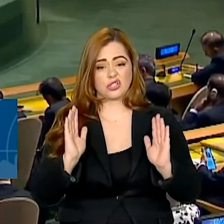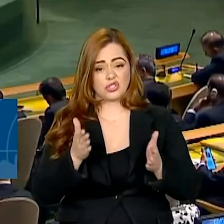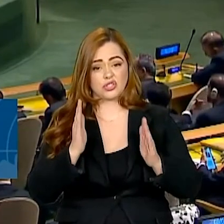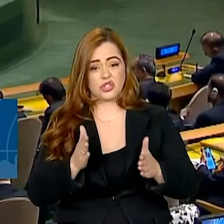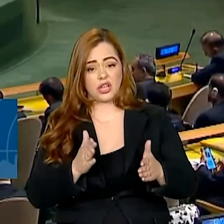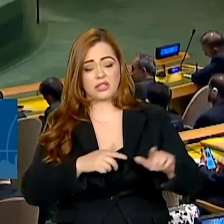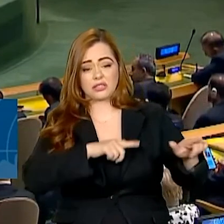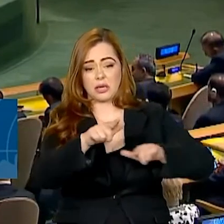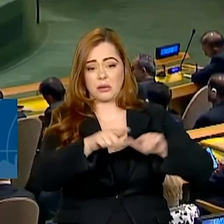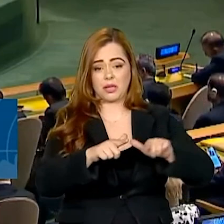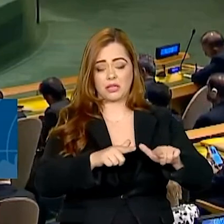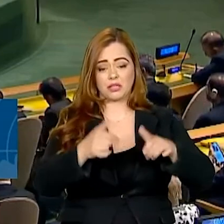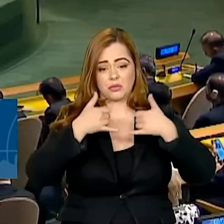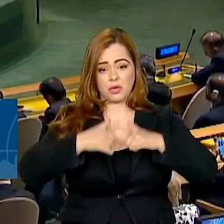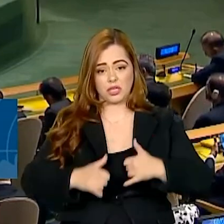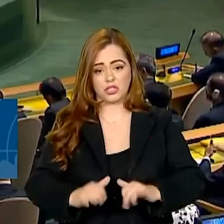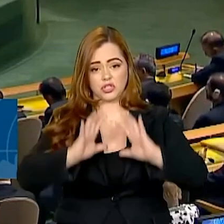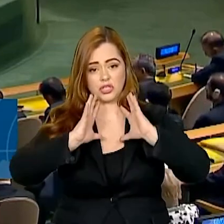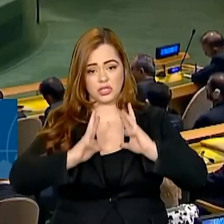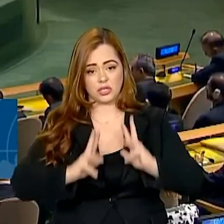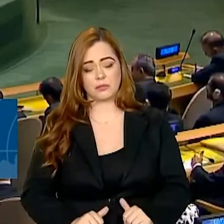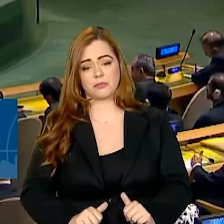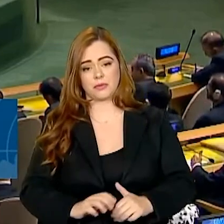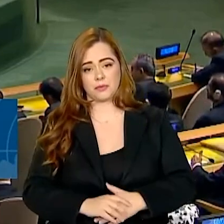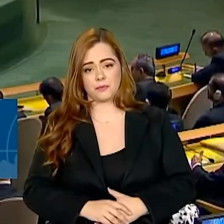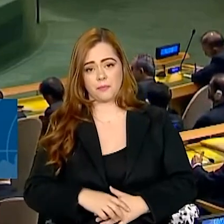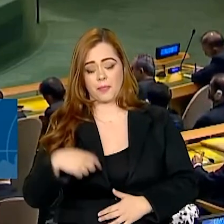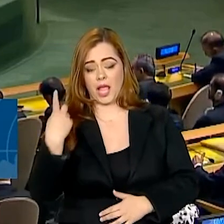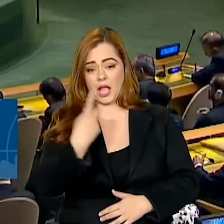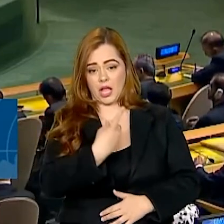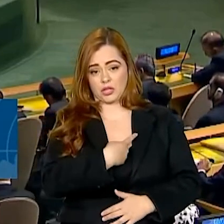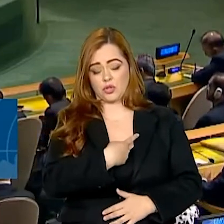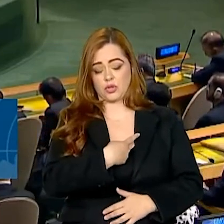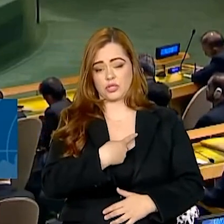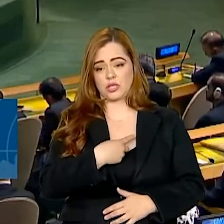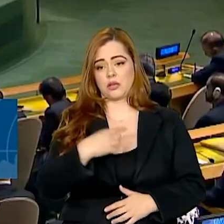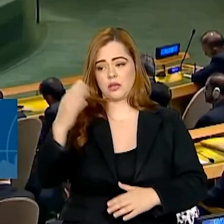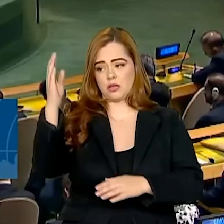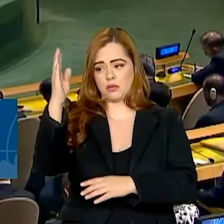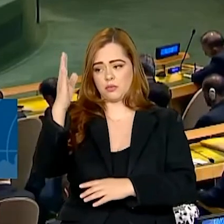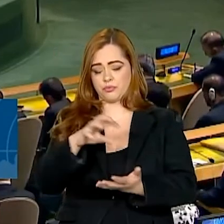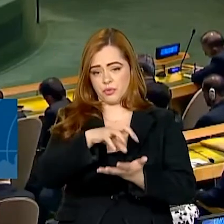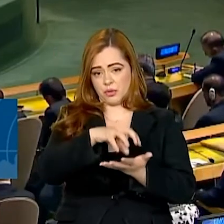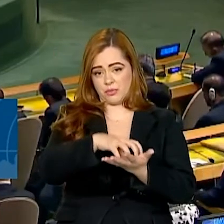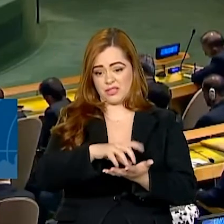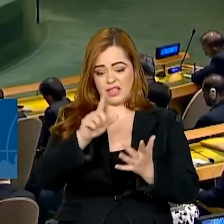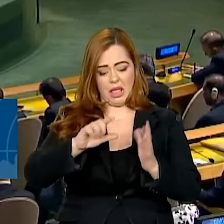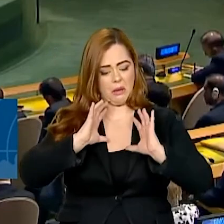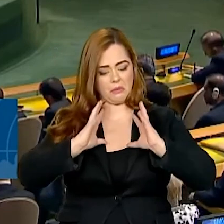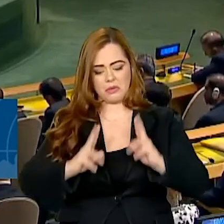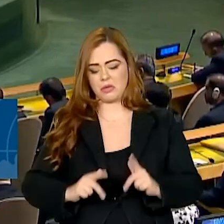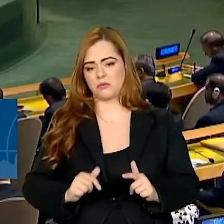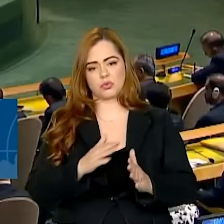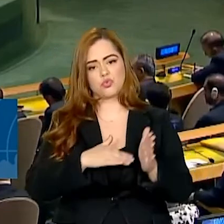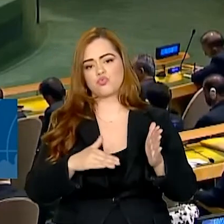da transição energética. Nossa matriz já é uma das mais limpas do mundo.